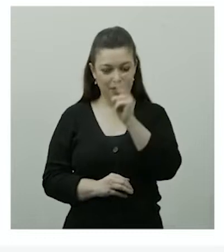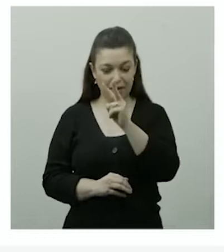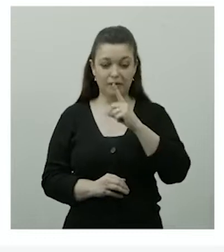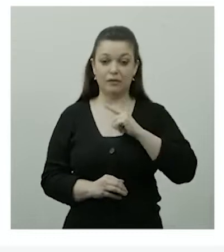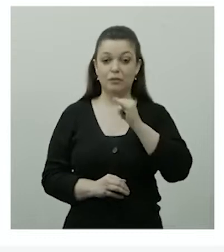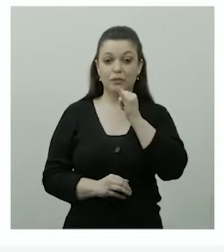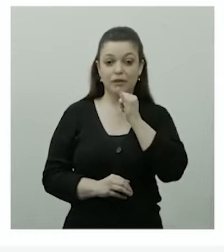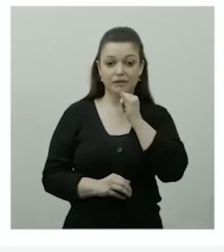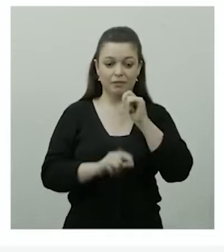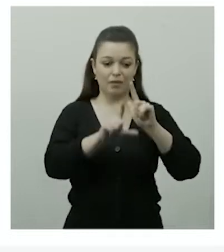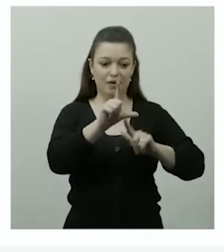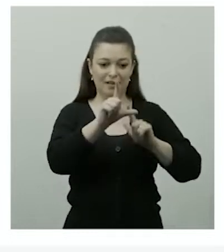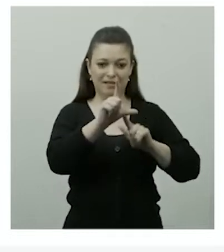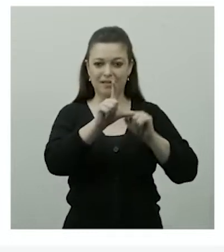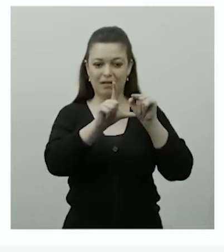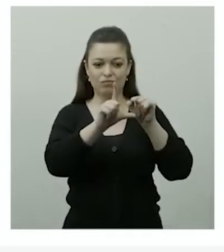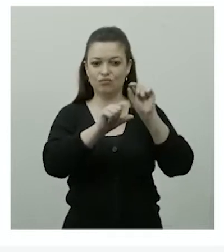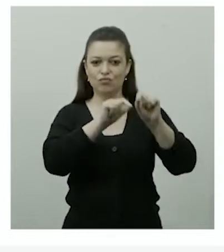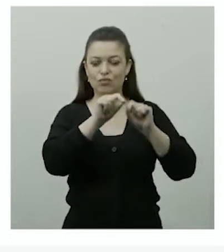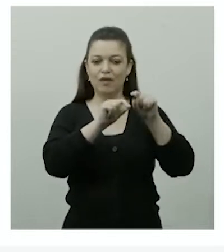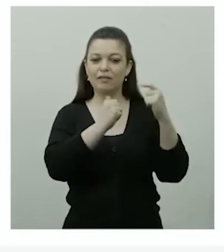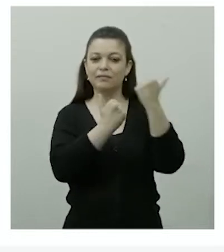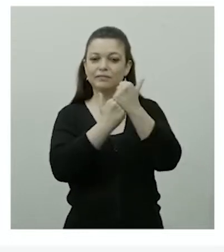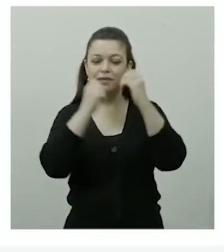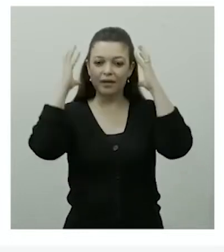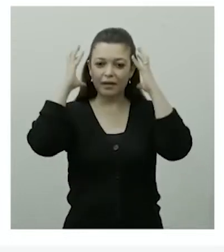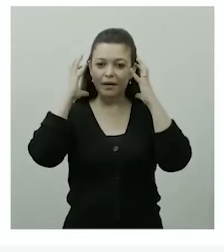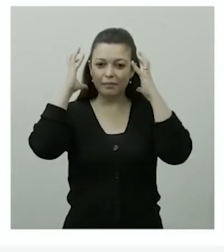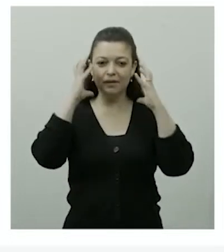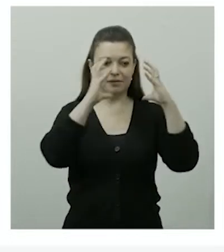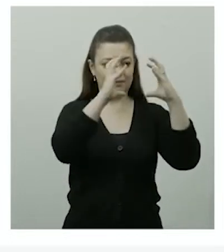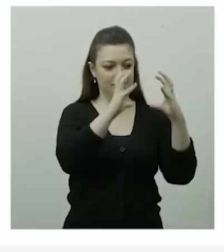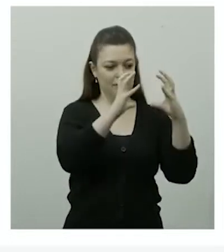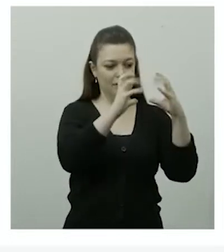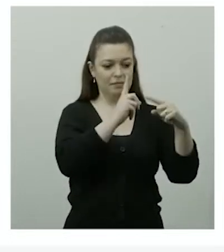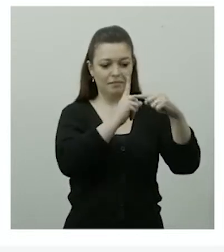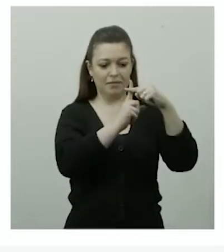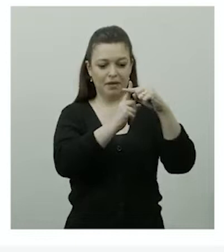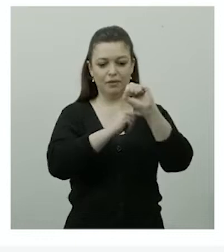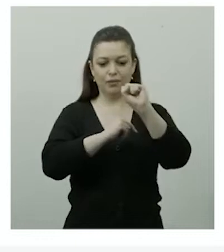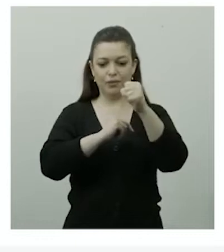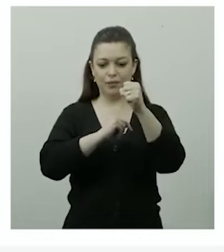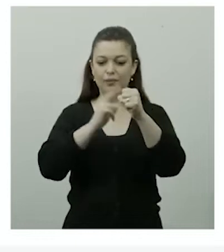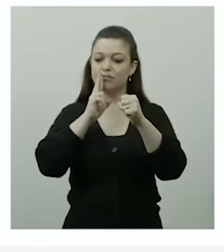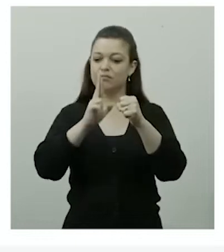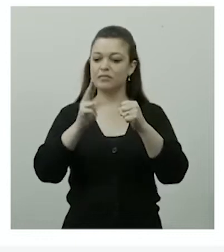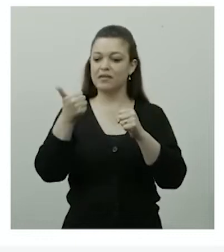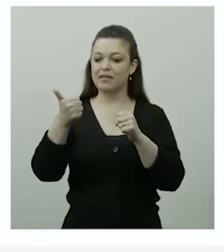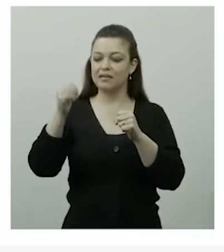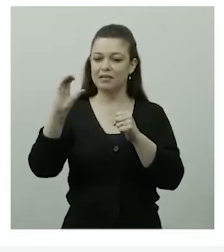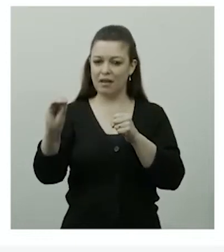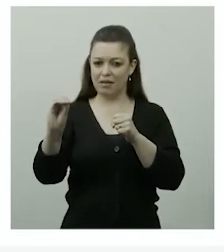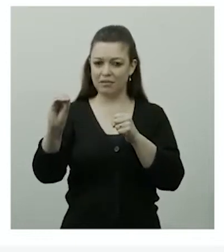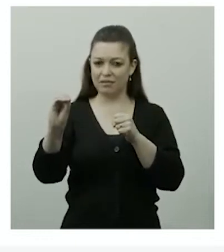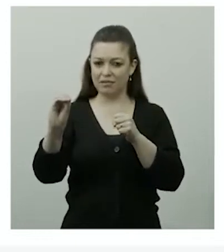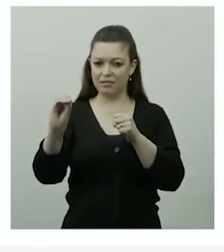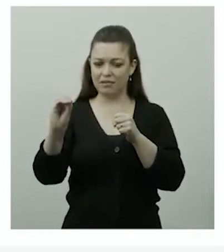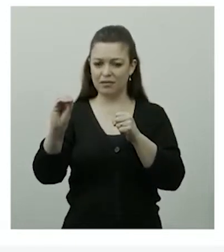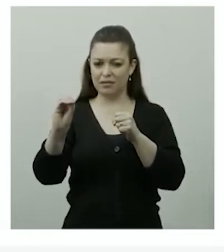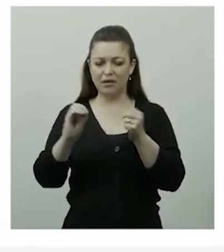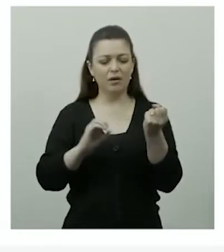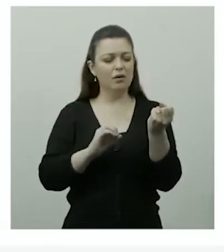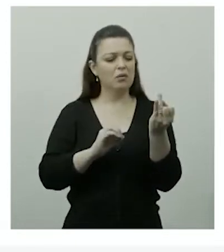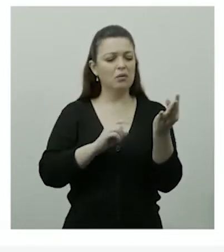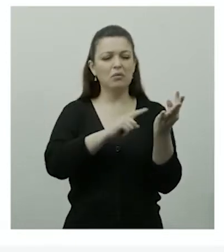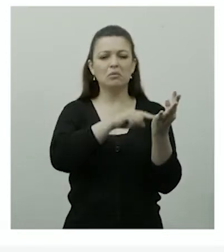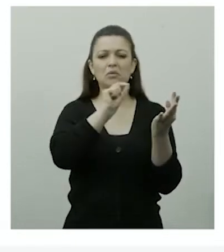capacete mais o número 8 é igual a 10. Qual será o